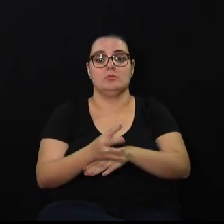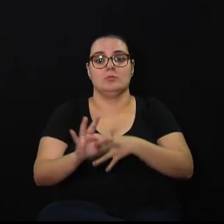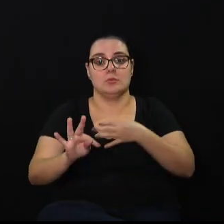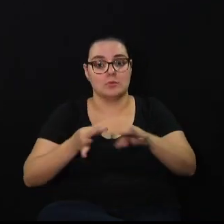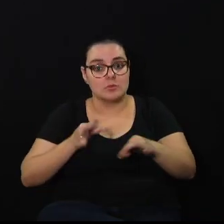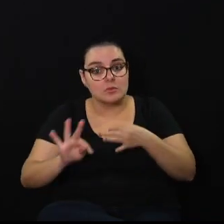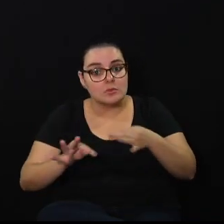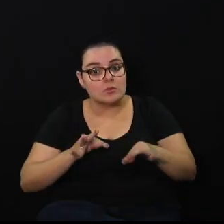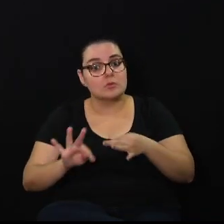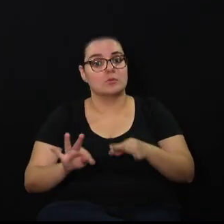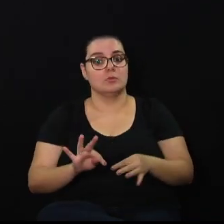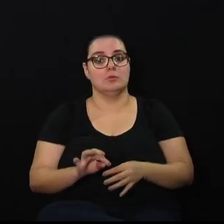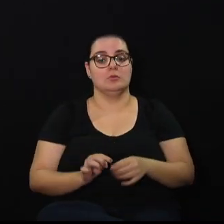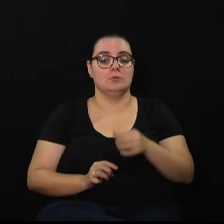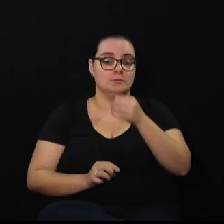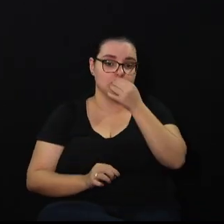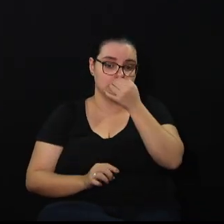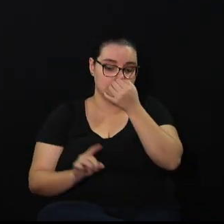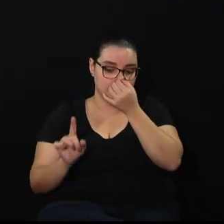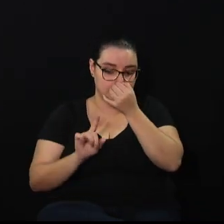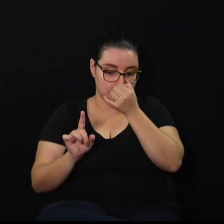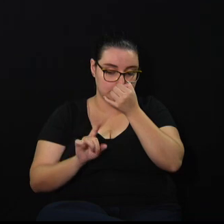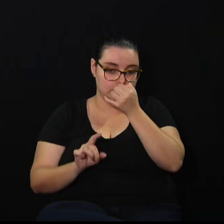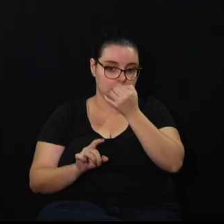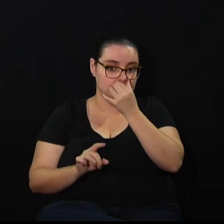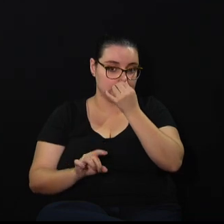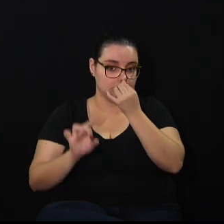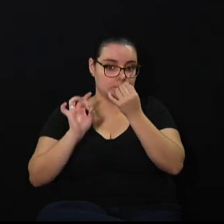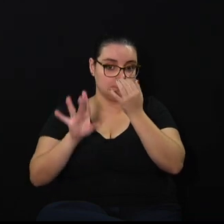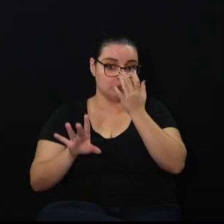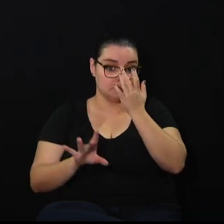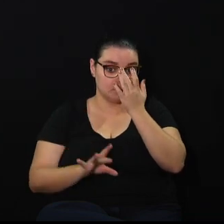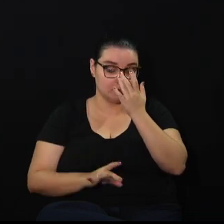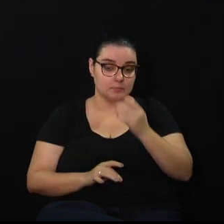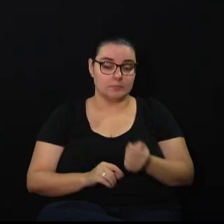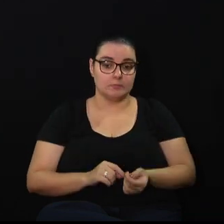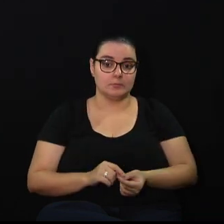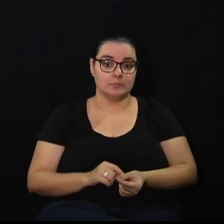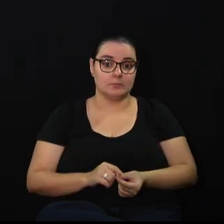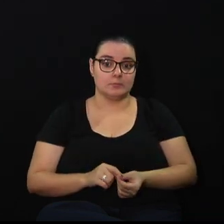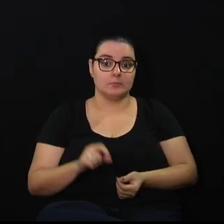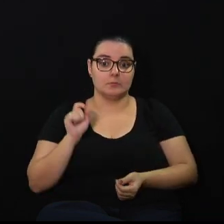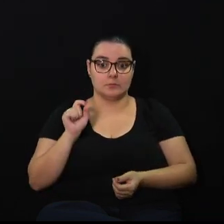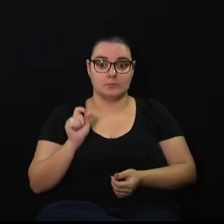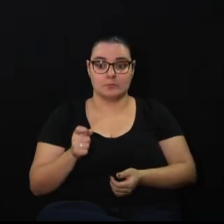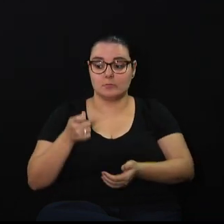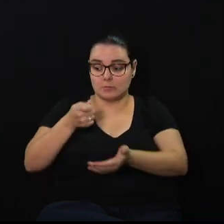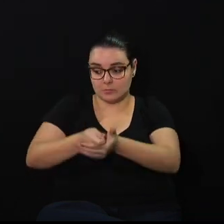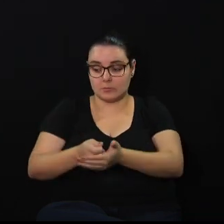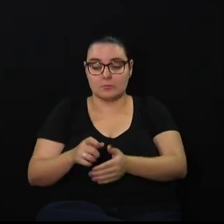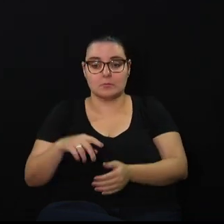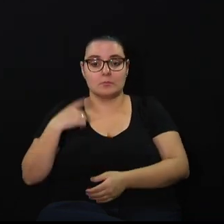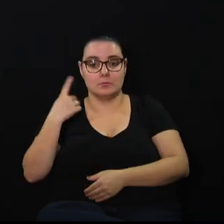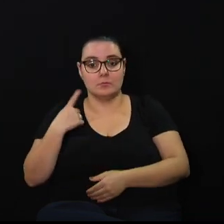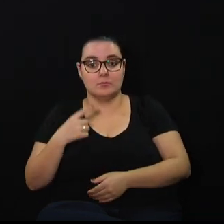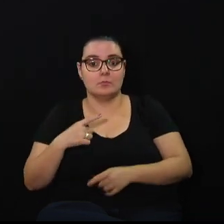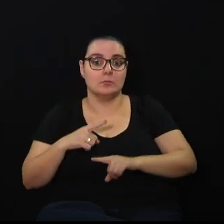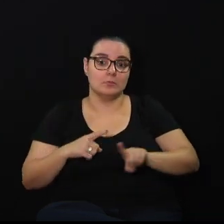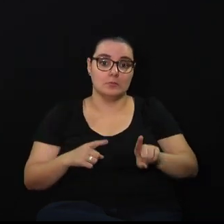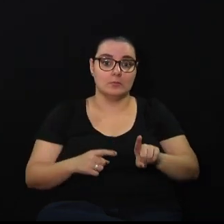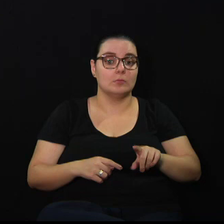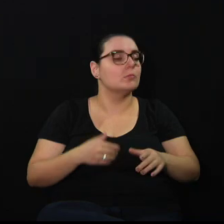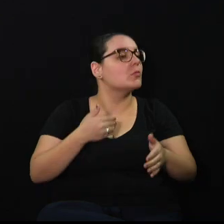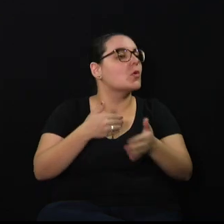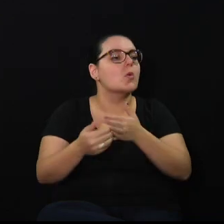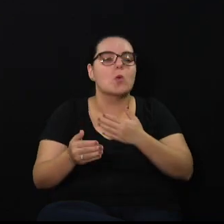e não é um privilégio só de quem tem alguém pode pagar advogado ou quem tem um plano de saúde isso é